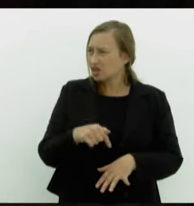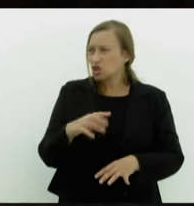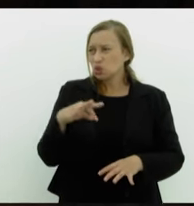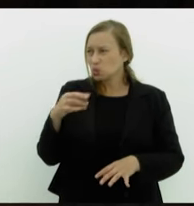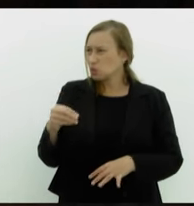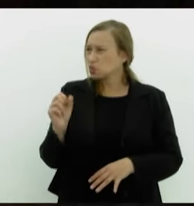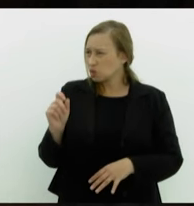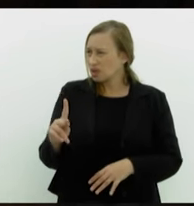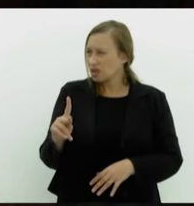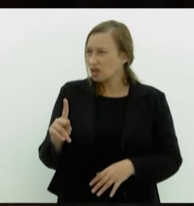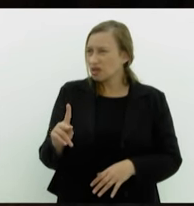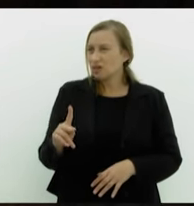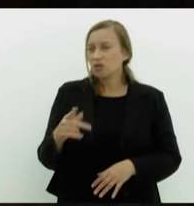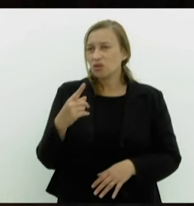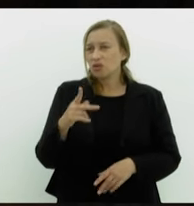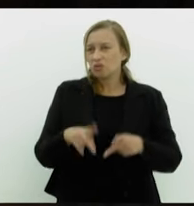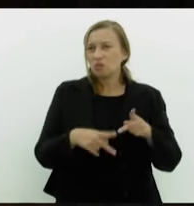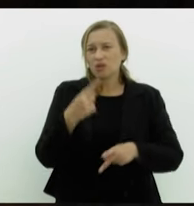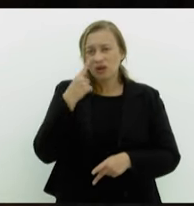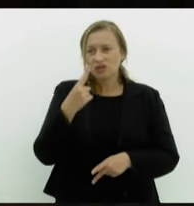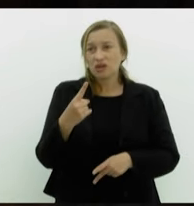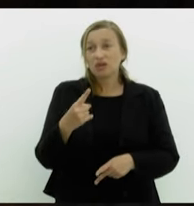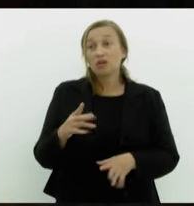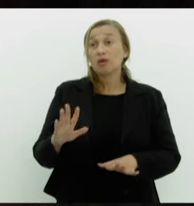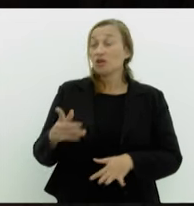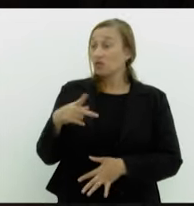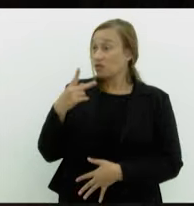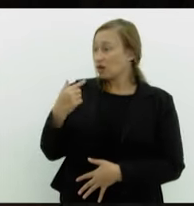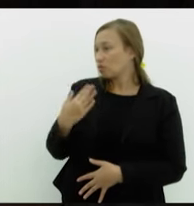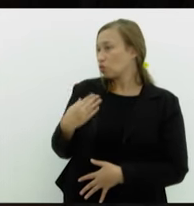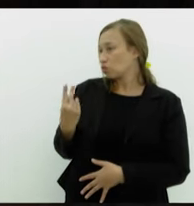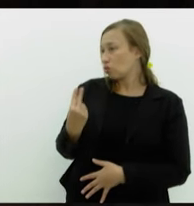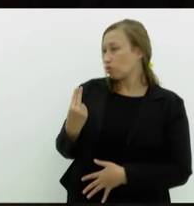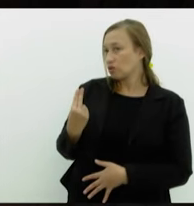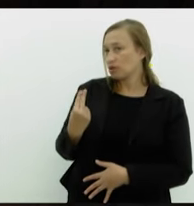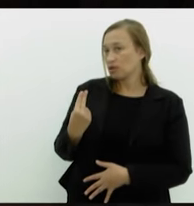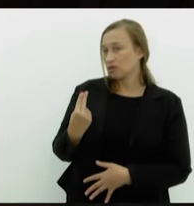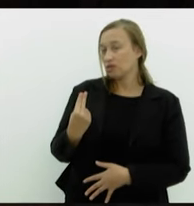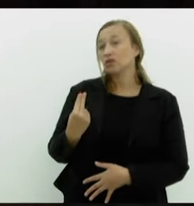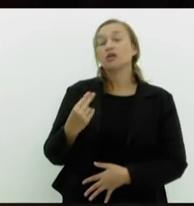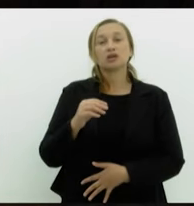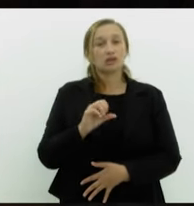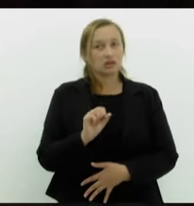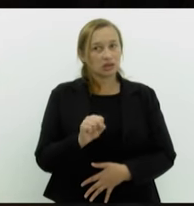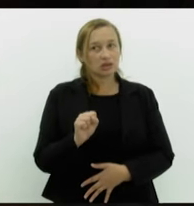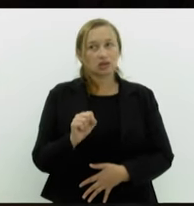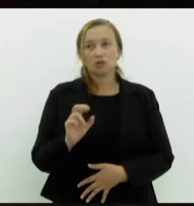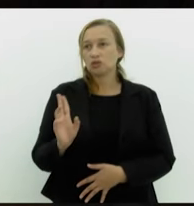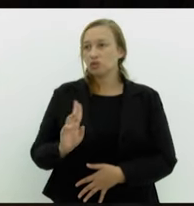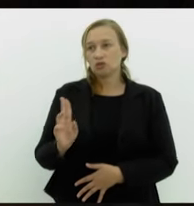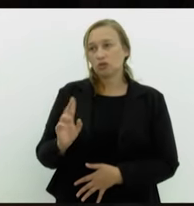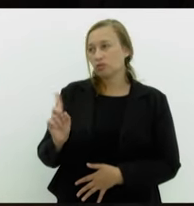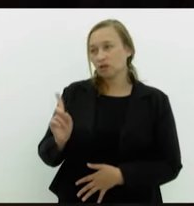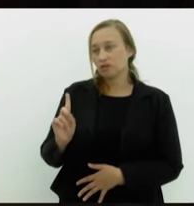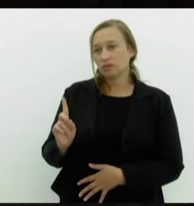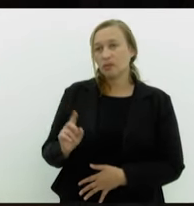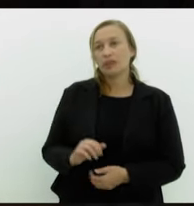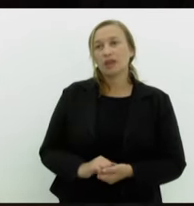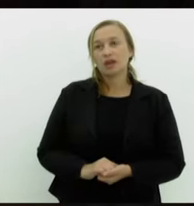a roupa, do que o povo fica assistindo. Mas eu fui citado, presidente. Tá? Oi? Fui citado. Não, não foi citado, não. Não foi, não. Por gentileza, não foi